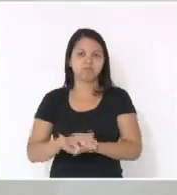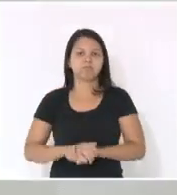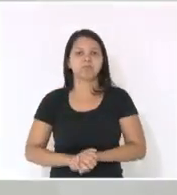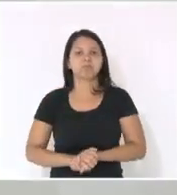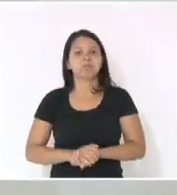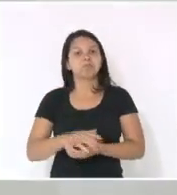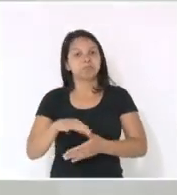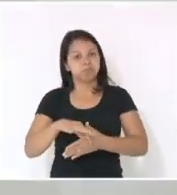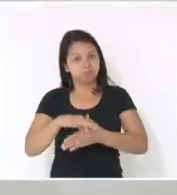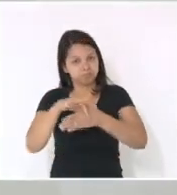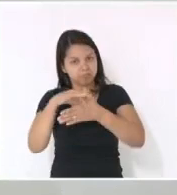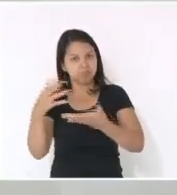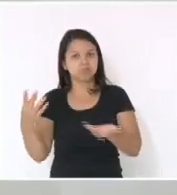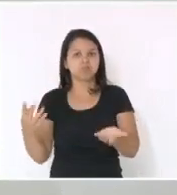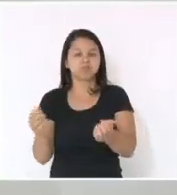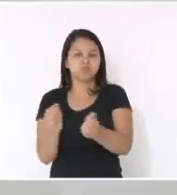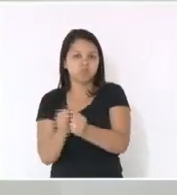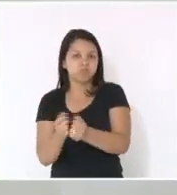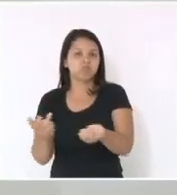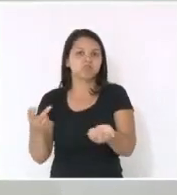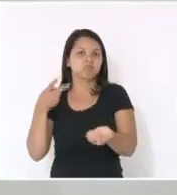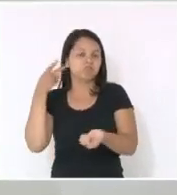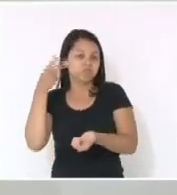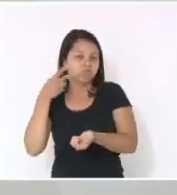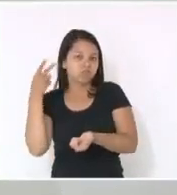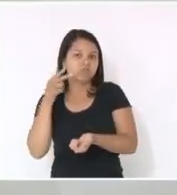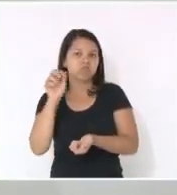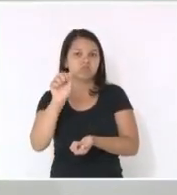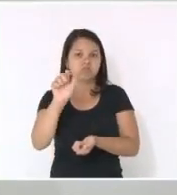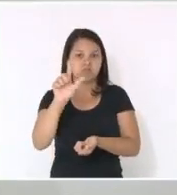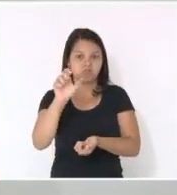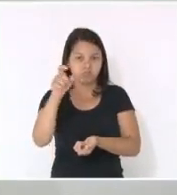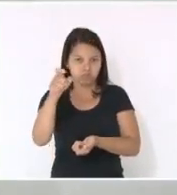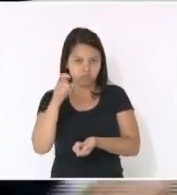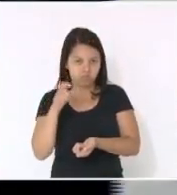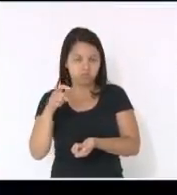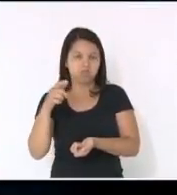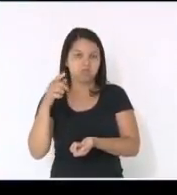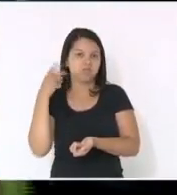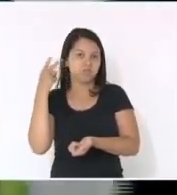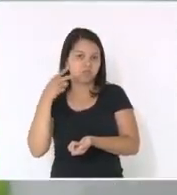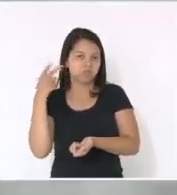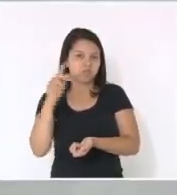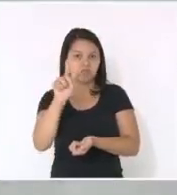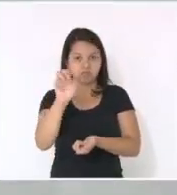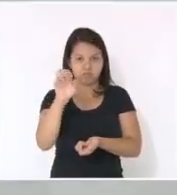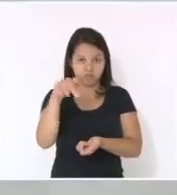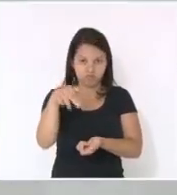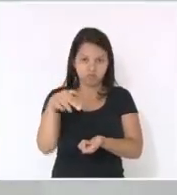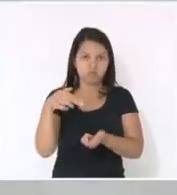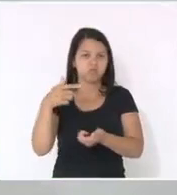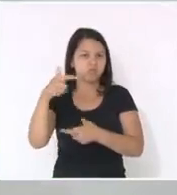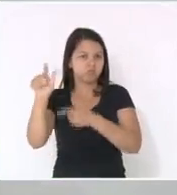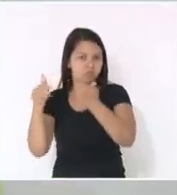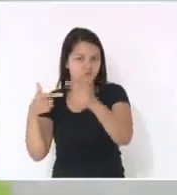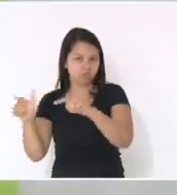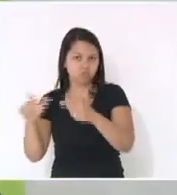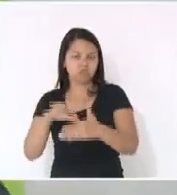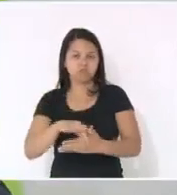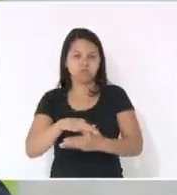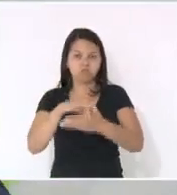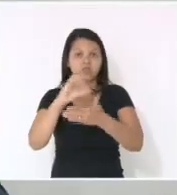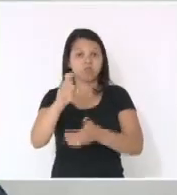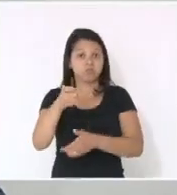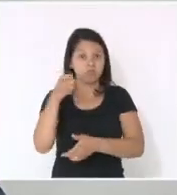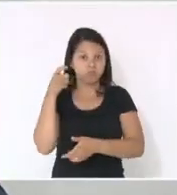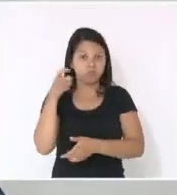lideranças, vereador Alex, vereador João, outras lideranças e o ex-prefeito